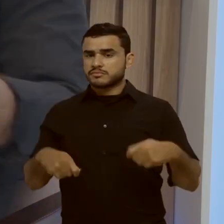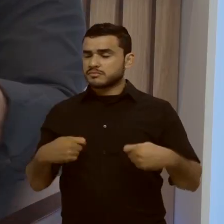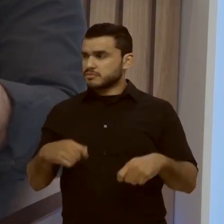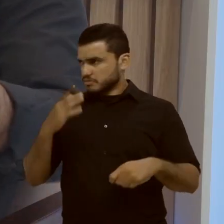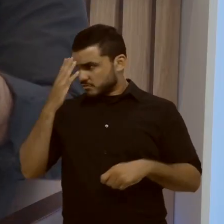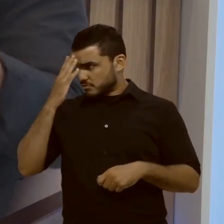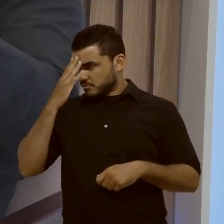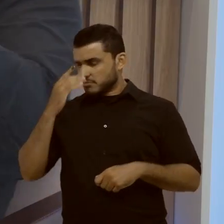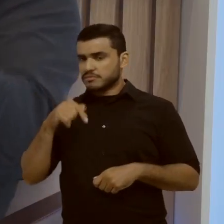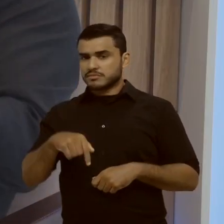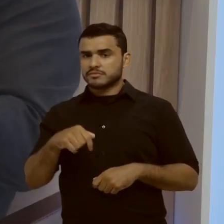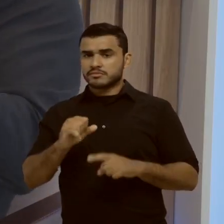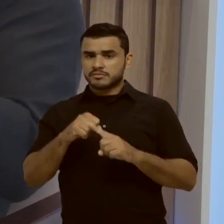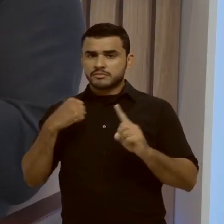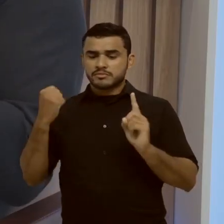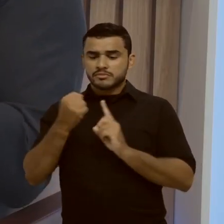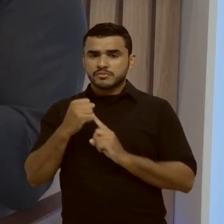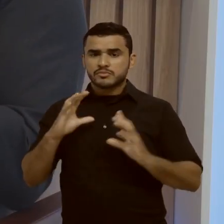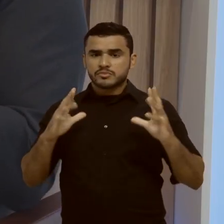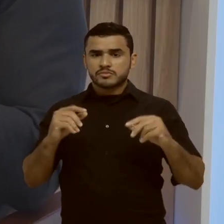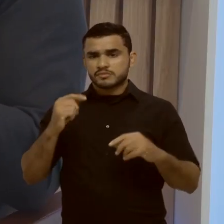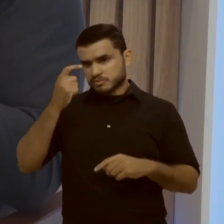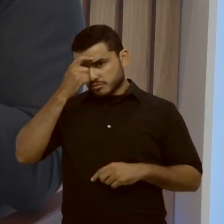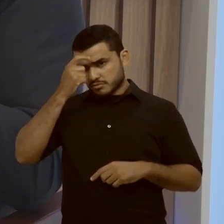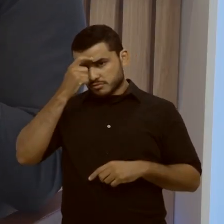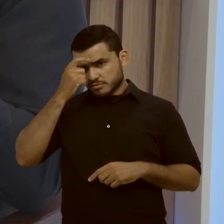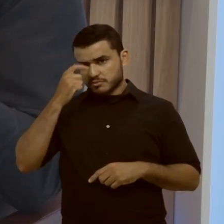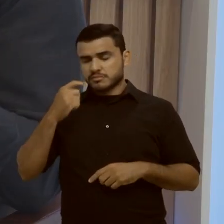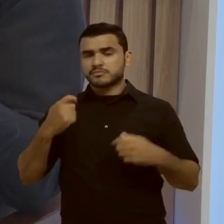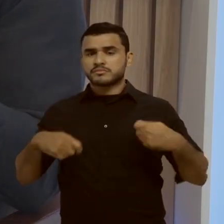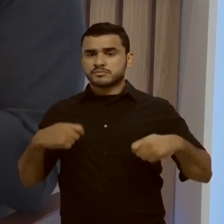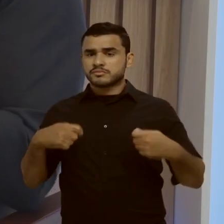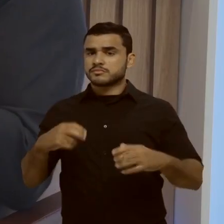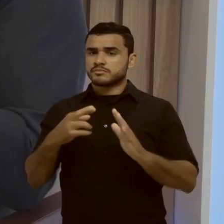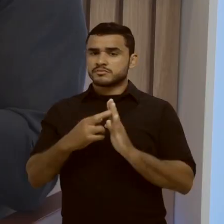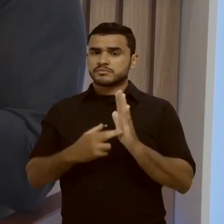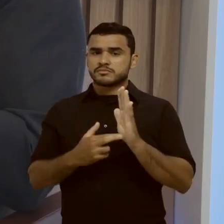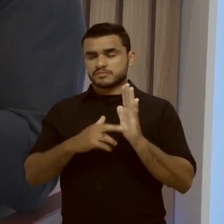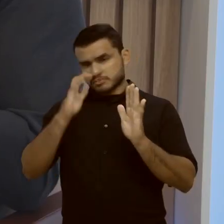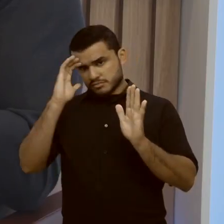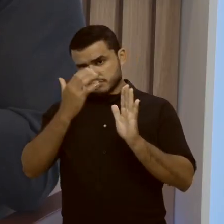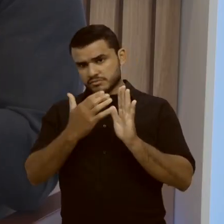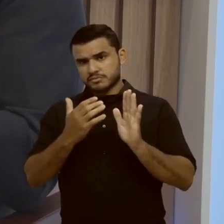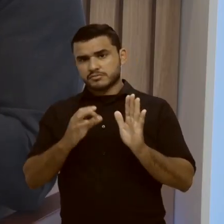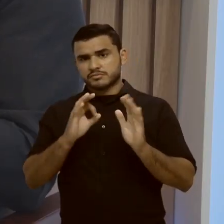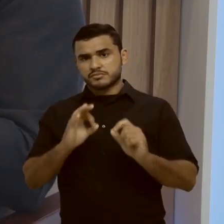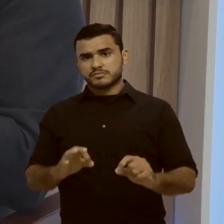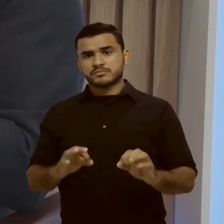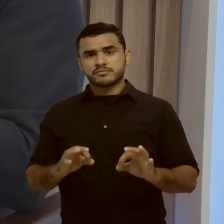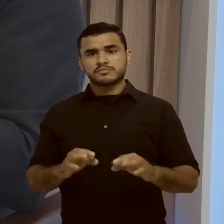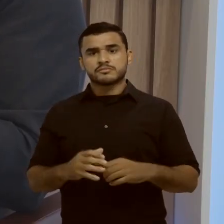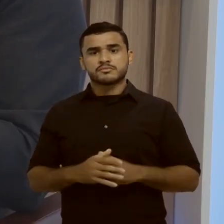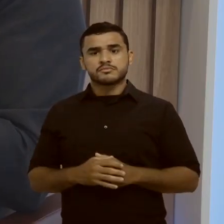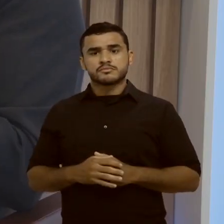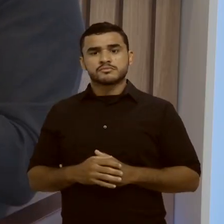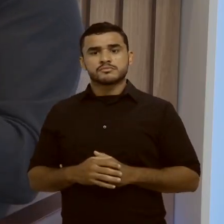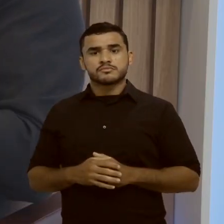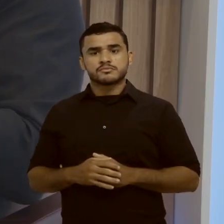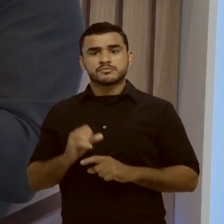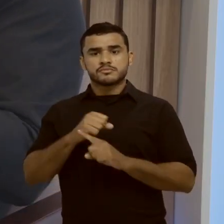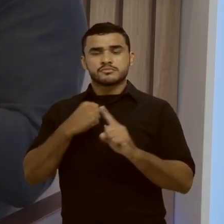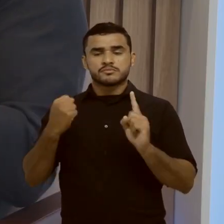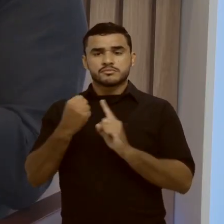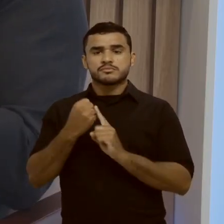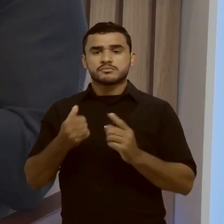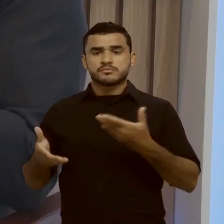de uma sociedade que precisa ser corrigida e aprender a lidar com sociedade, né?